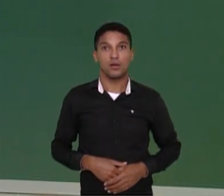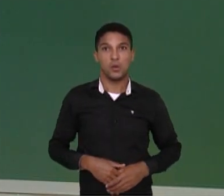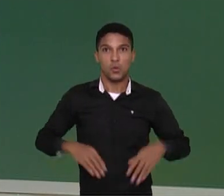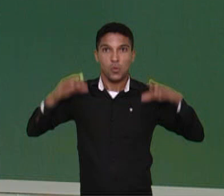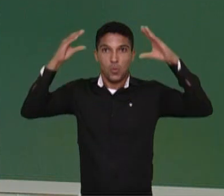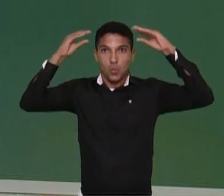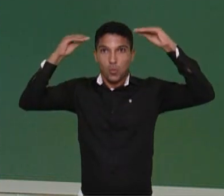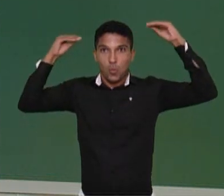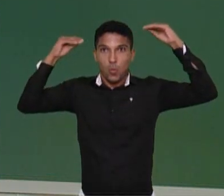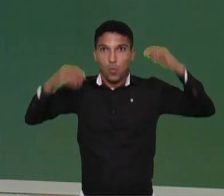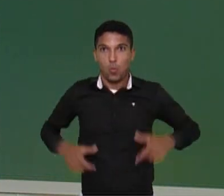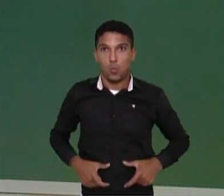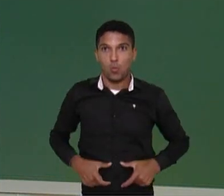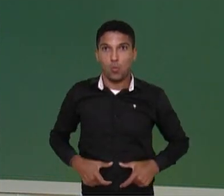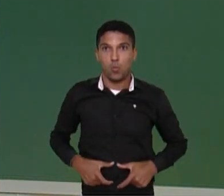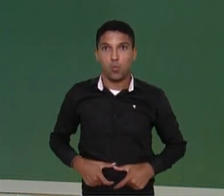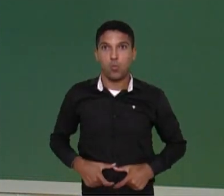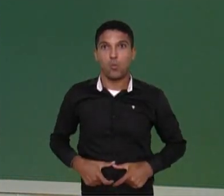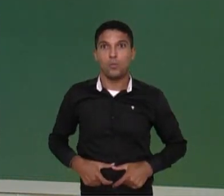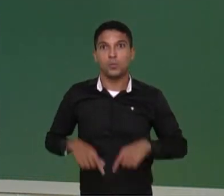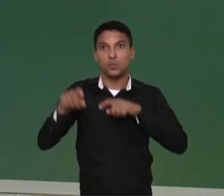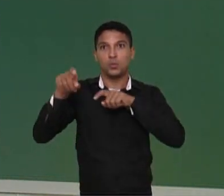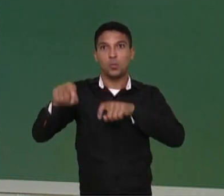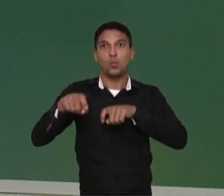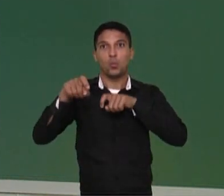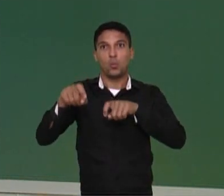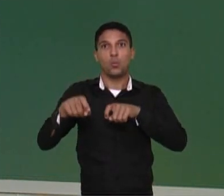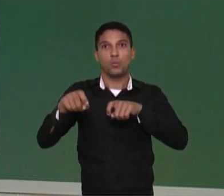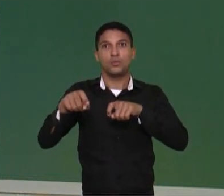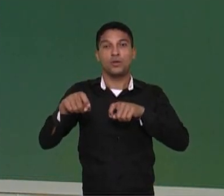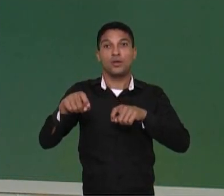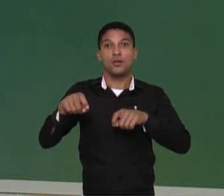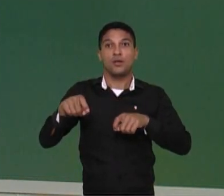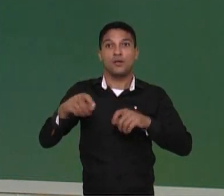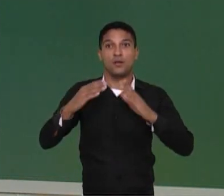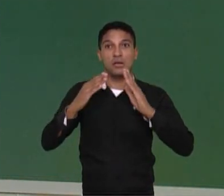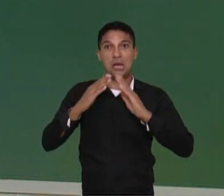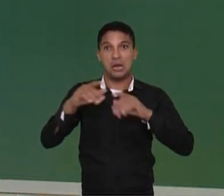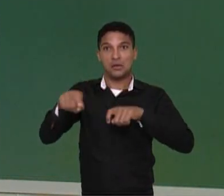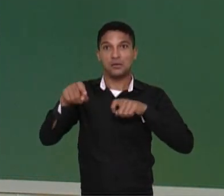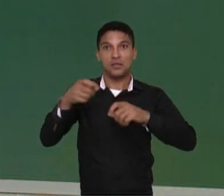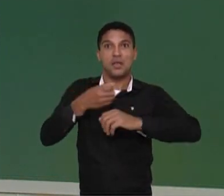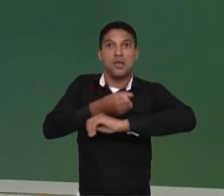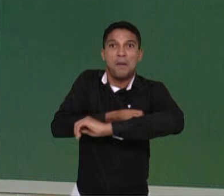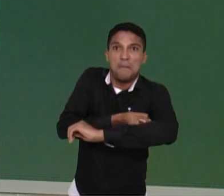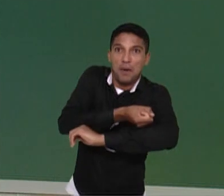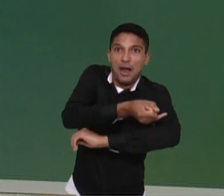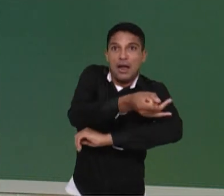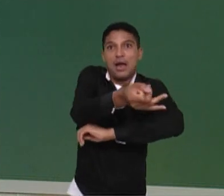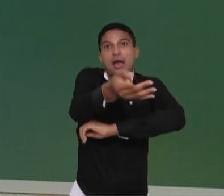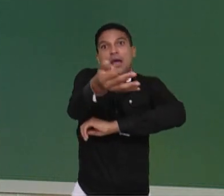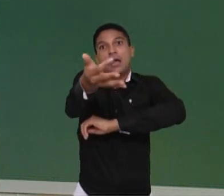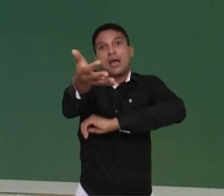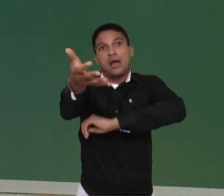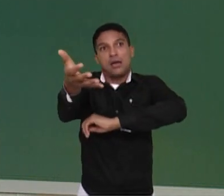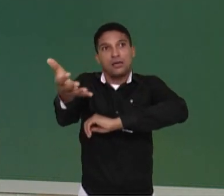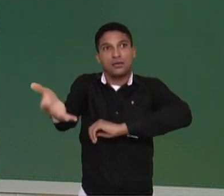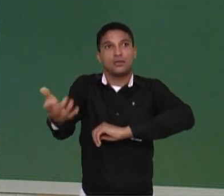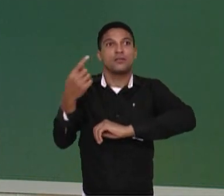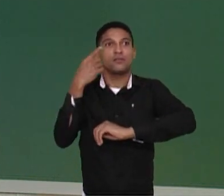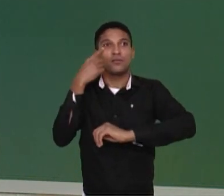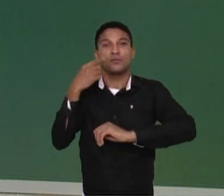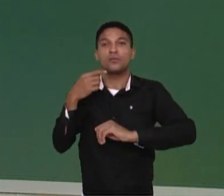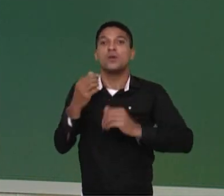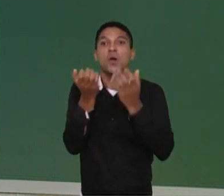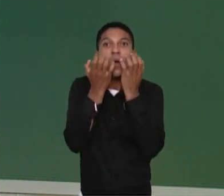e 3/7 com soja. Qual é a fração representada que representa o total semeado? Não é? Então,